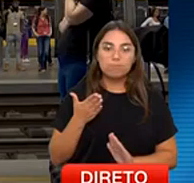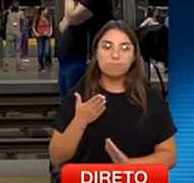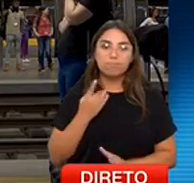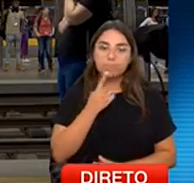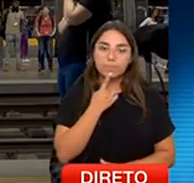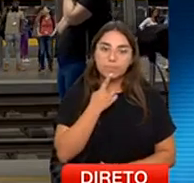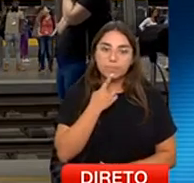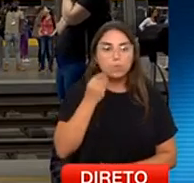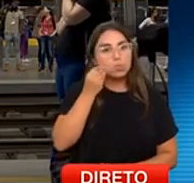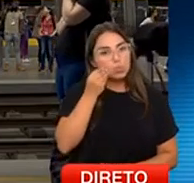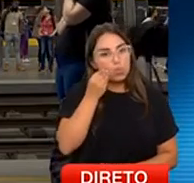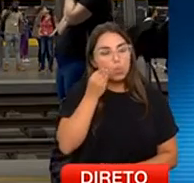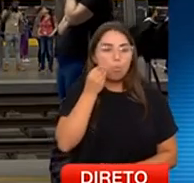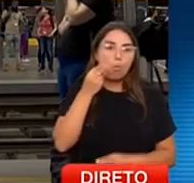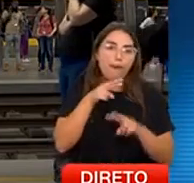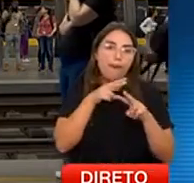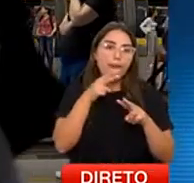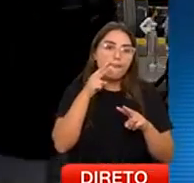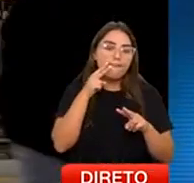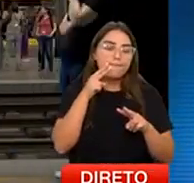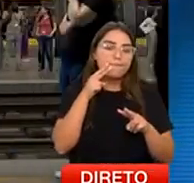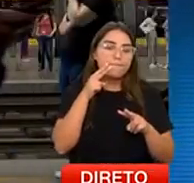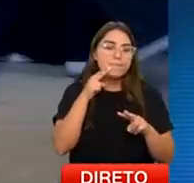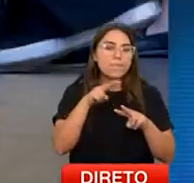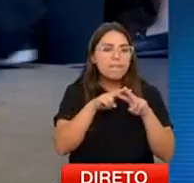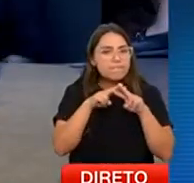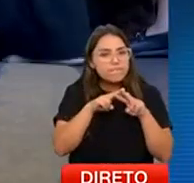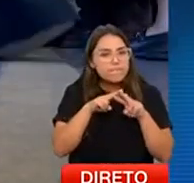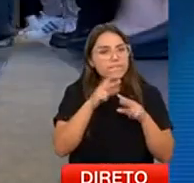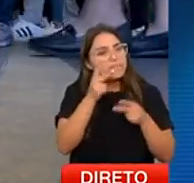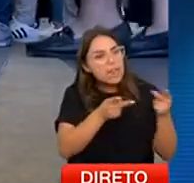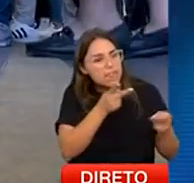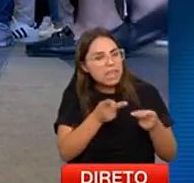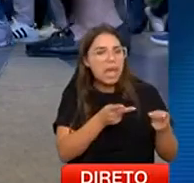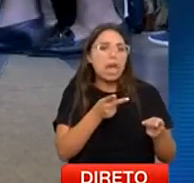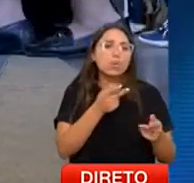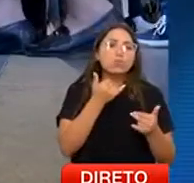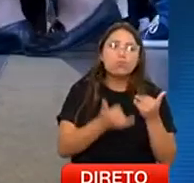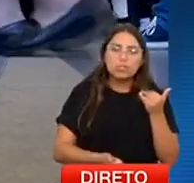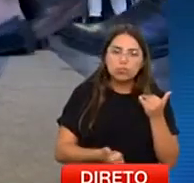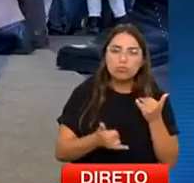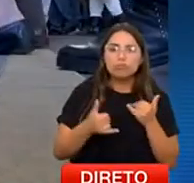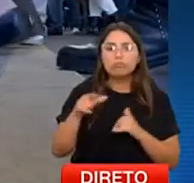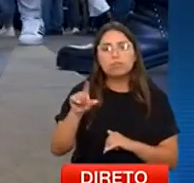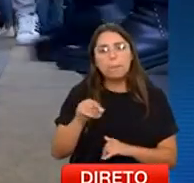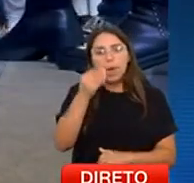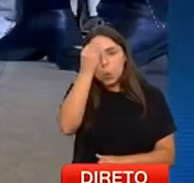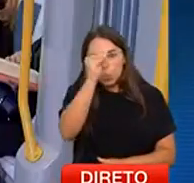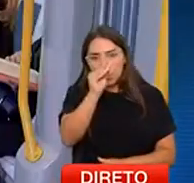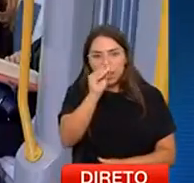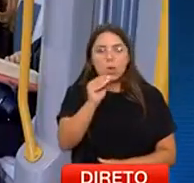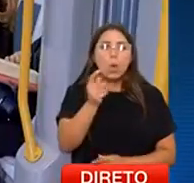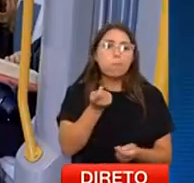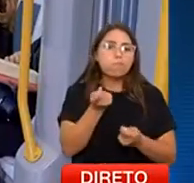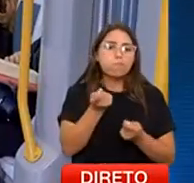mínimas no âmbito daquilo que é a avaliação e a prevenção dos riscos psicossociais aliás isso está recomendadíssimo ao governo inclusivamente por uma recomendação da direção-geral da